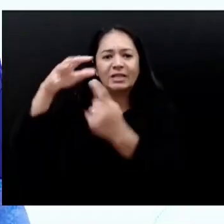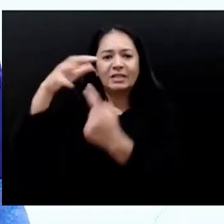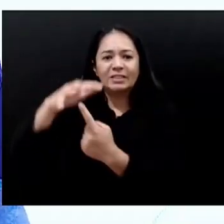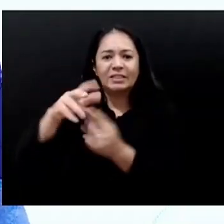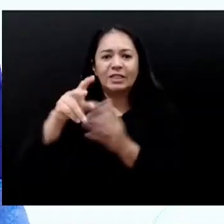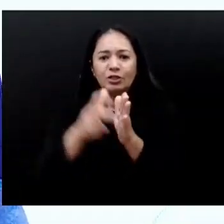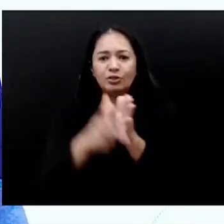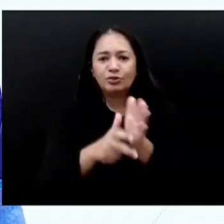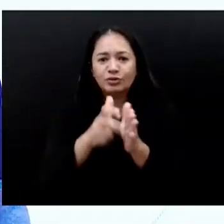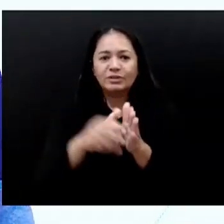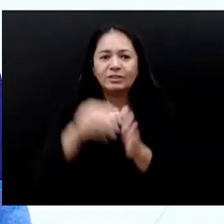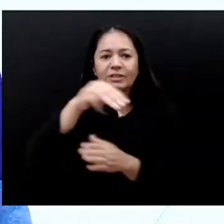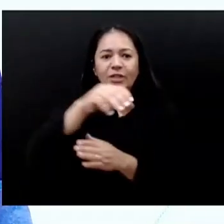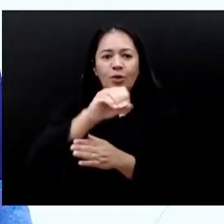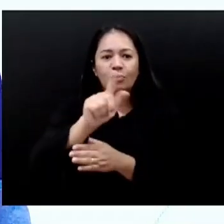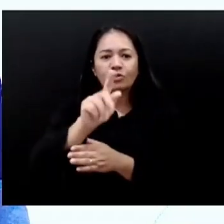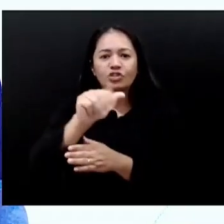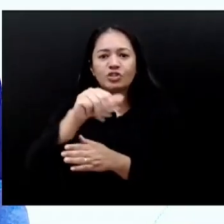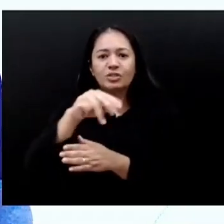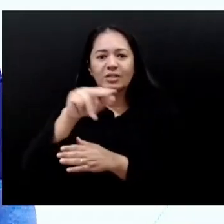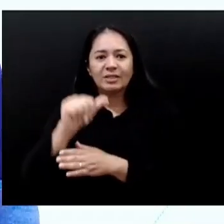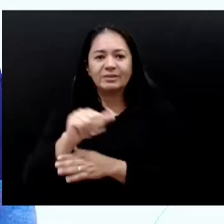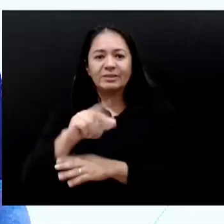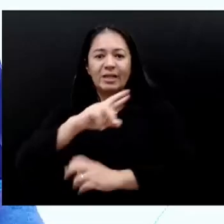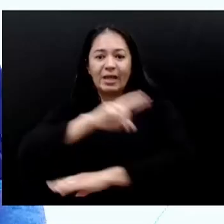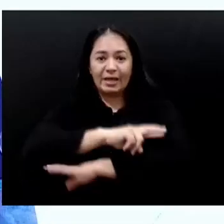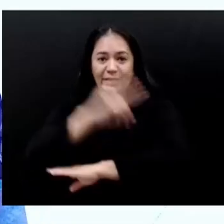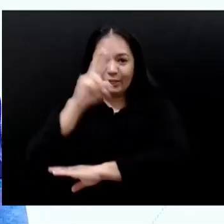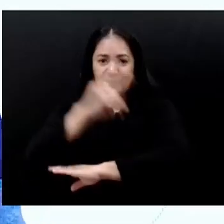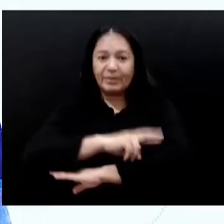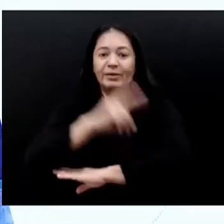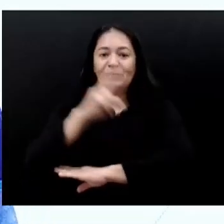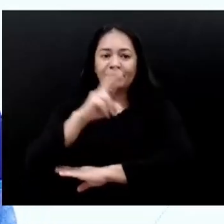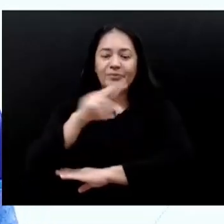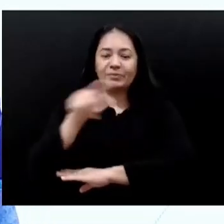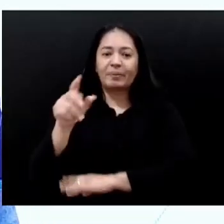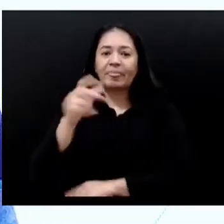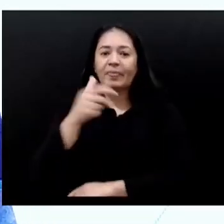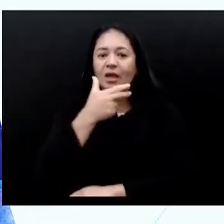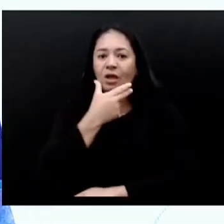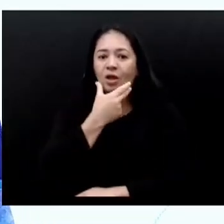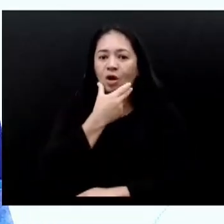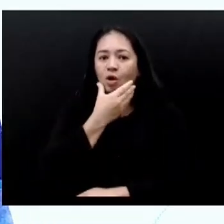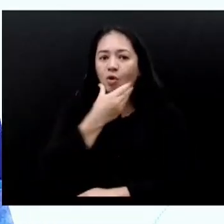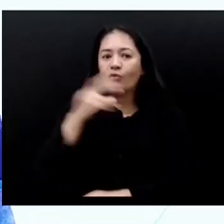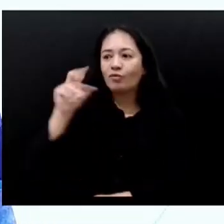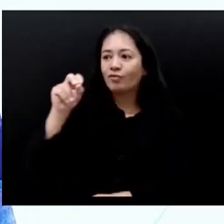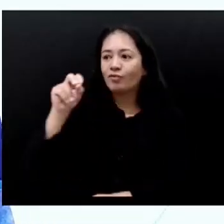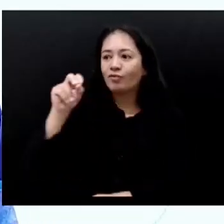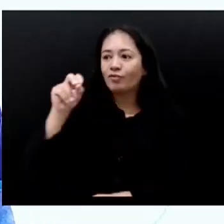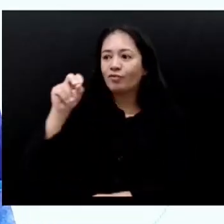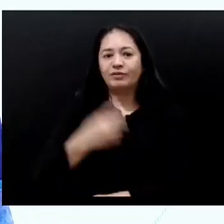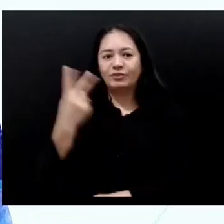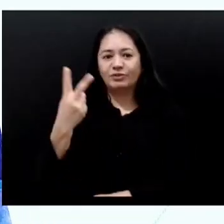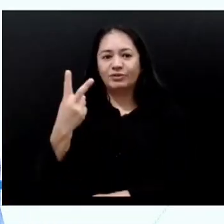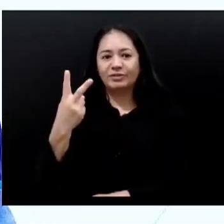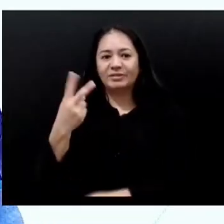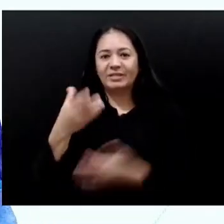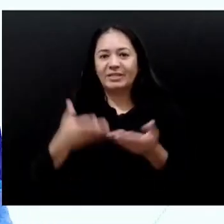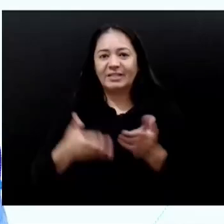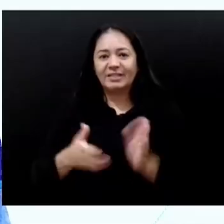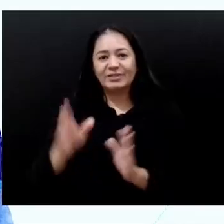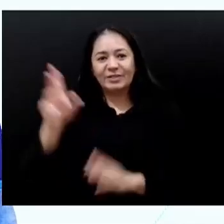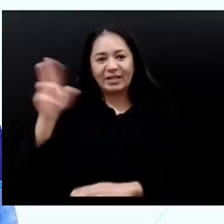lá em Ribeirão Preto. E lá em Ribeirão Preto, o avô dele teve 2 filhos, e o Francis nasceu em Ribeirão Preto. Mas a família